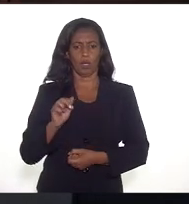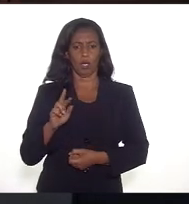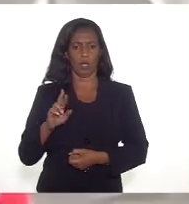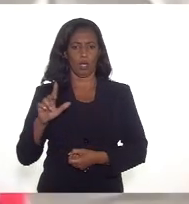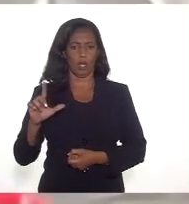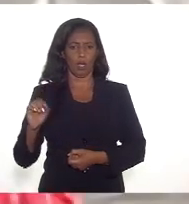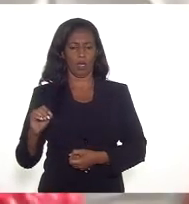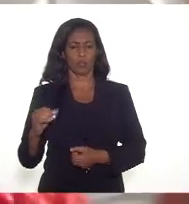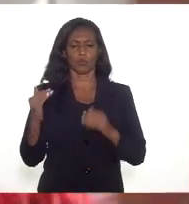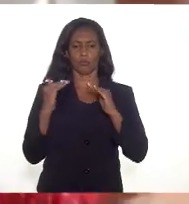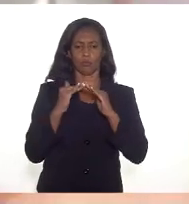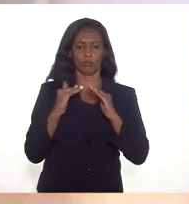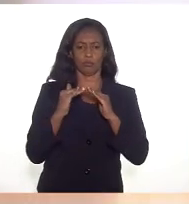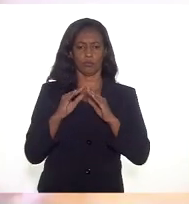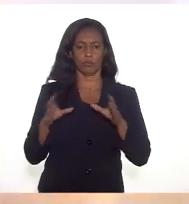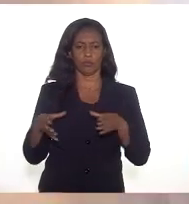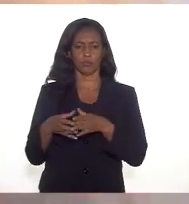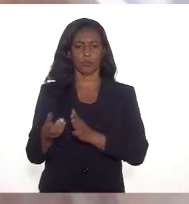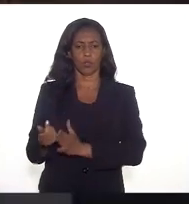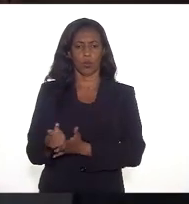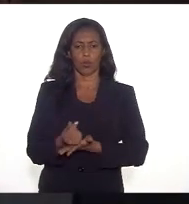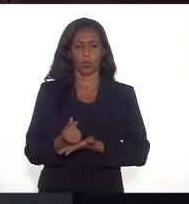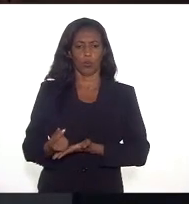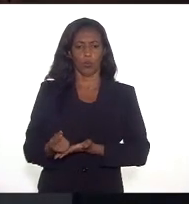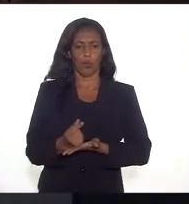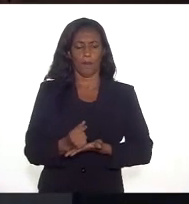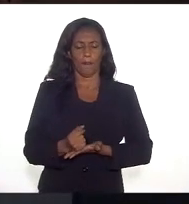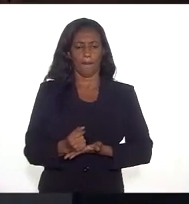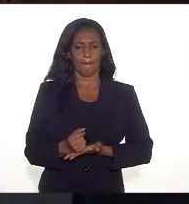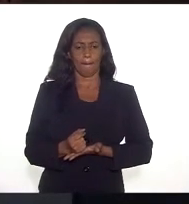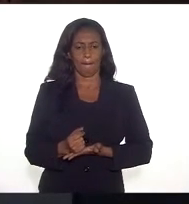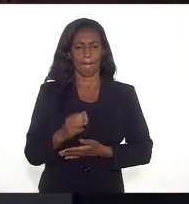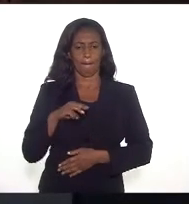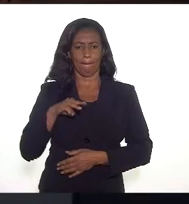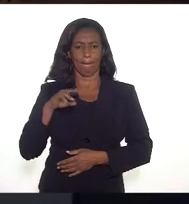Parecer favorável, presidente. Pela Comissão de Orçamento, deputado Márcio Canella.